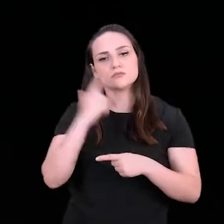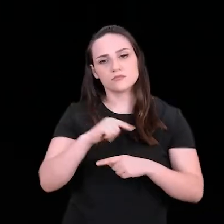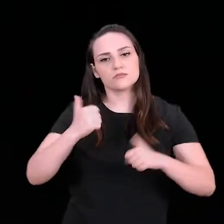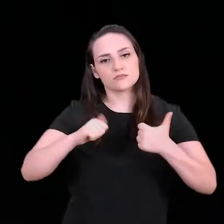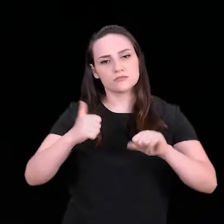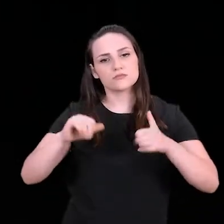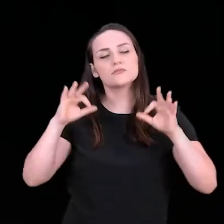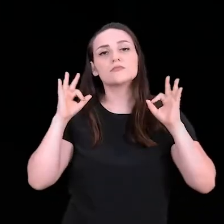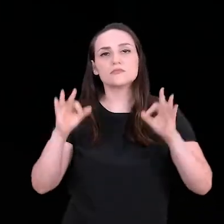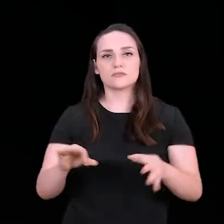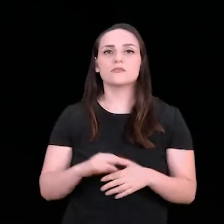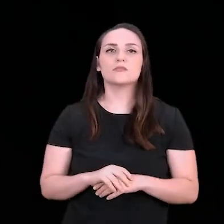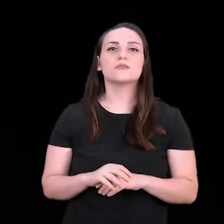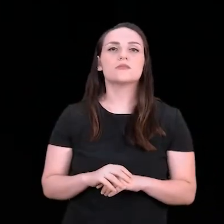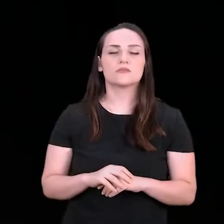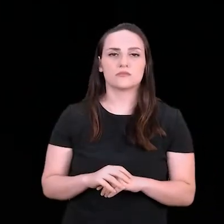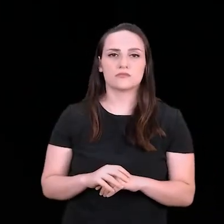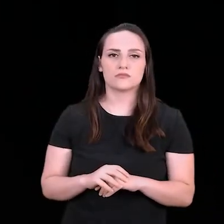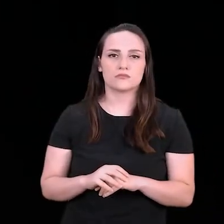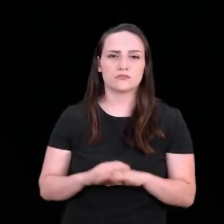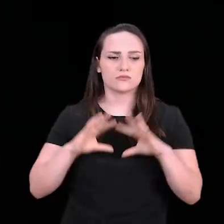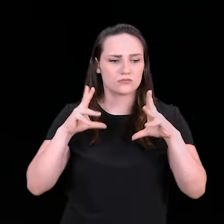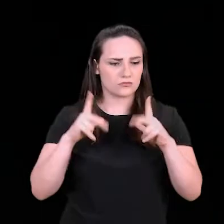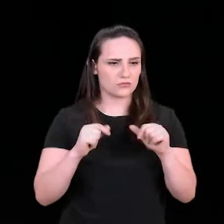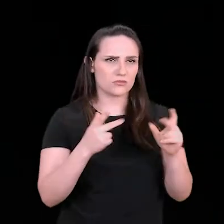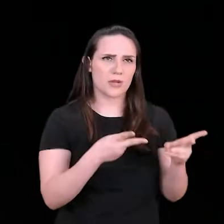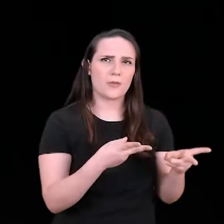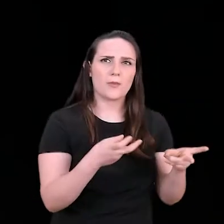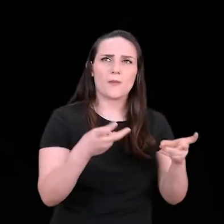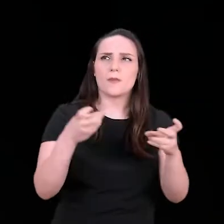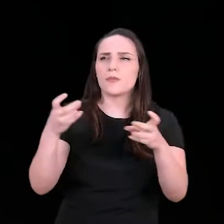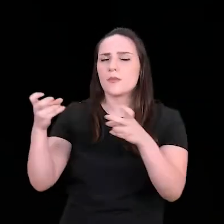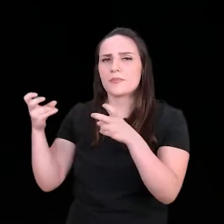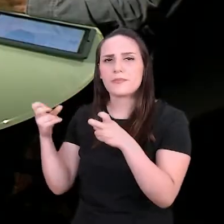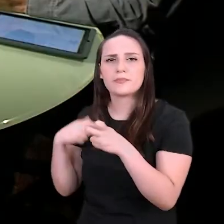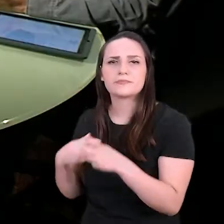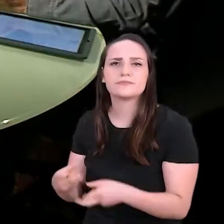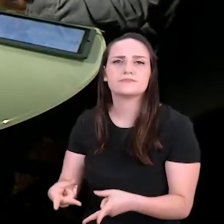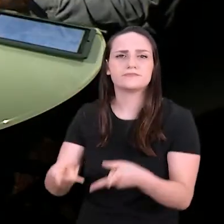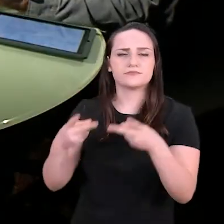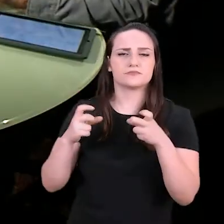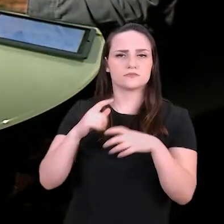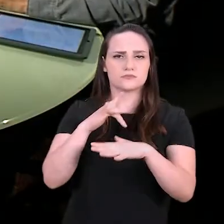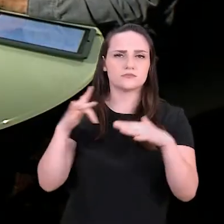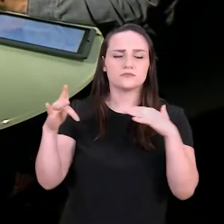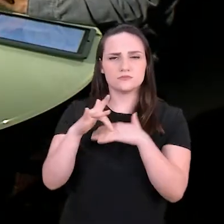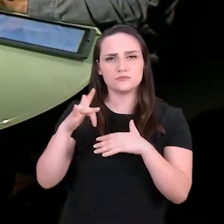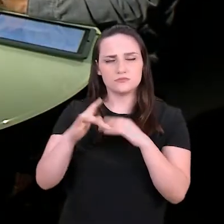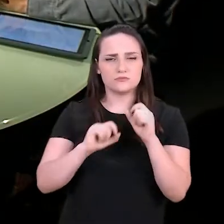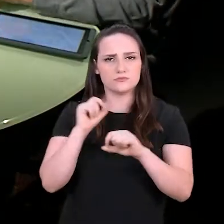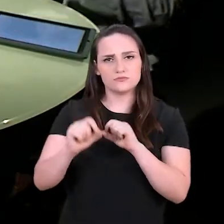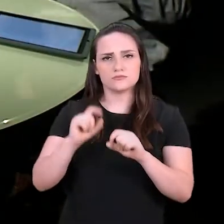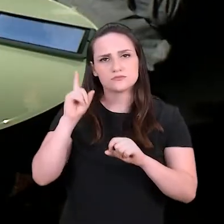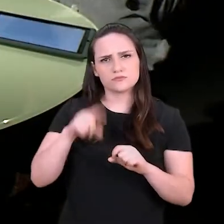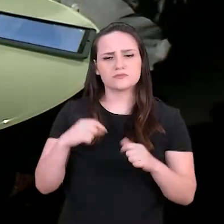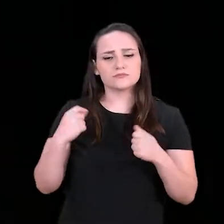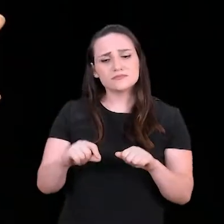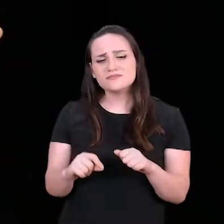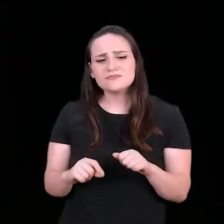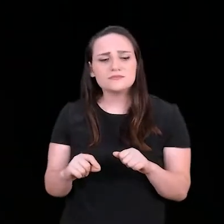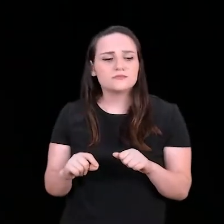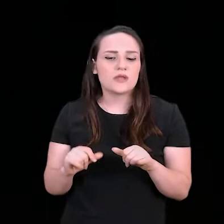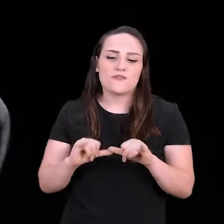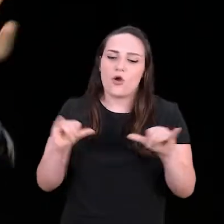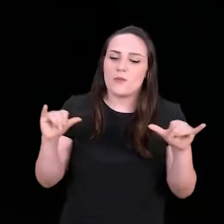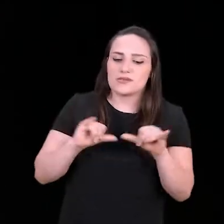uma análise adequada desse cenário ali que se colocava, né? Porque você precisa ter